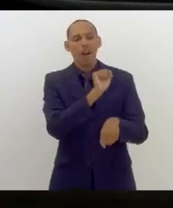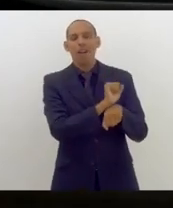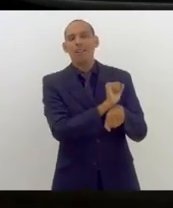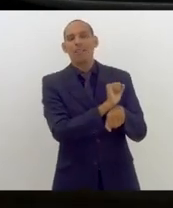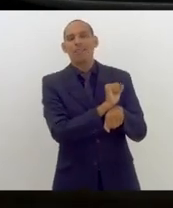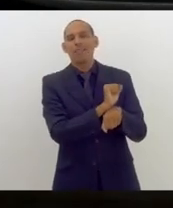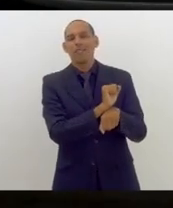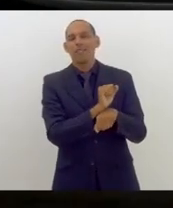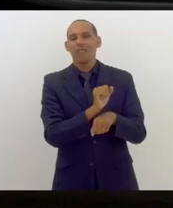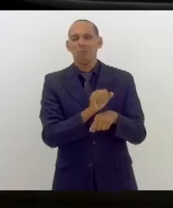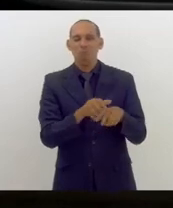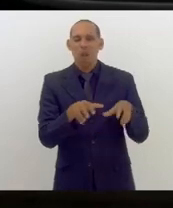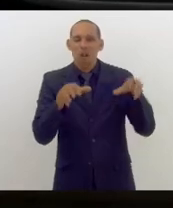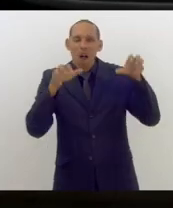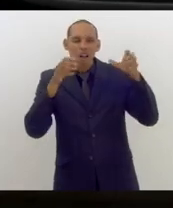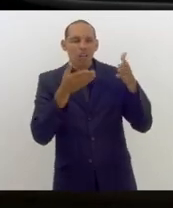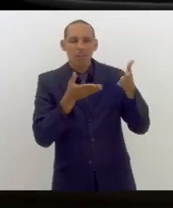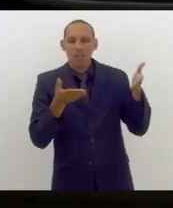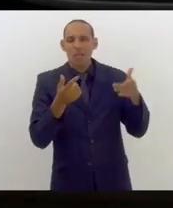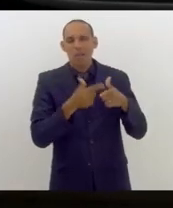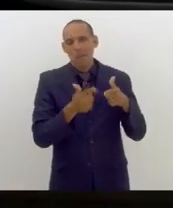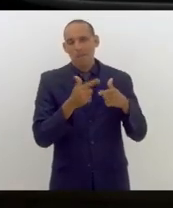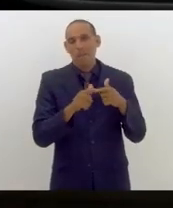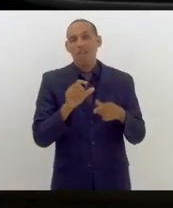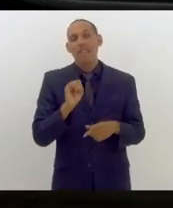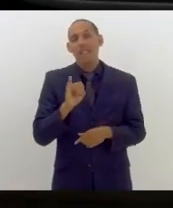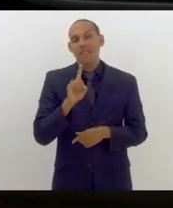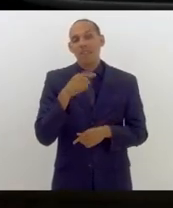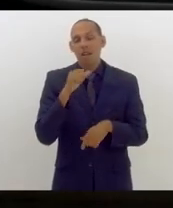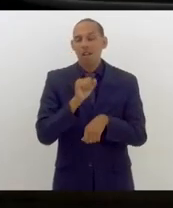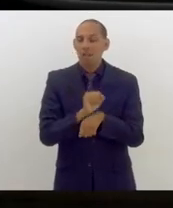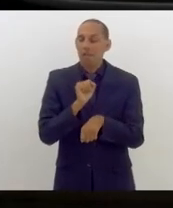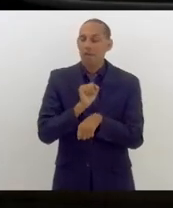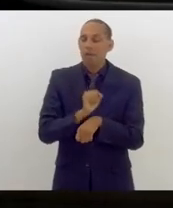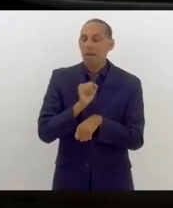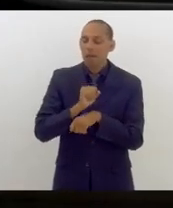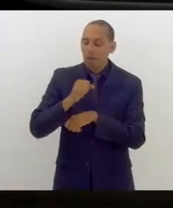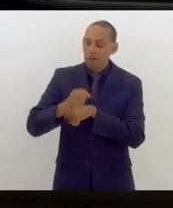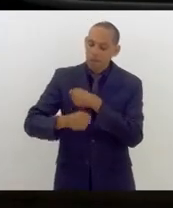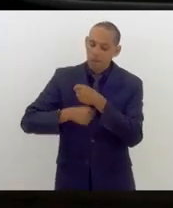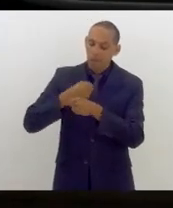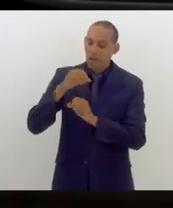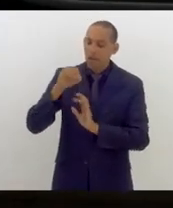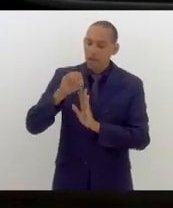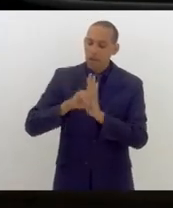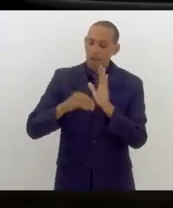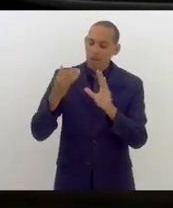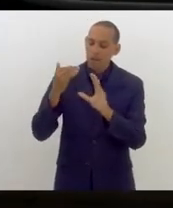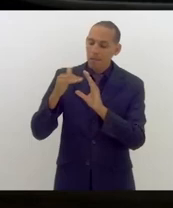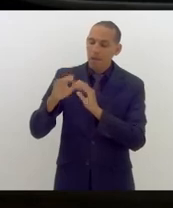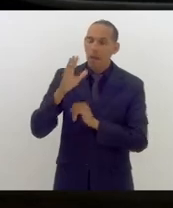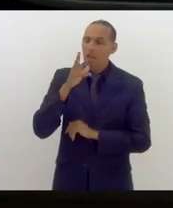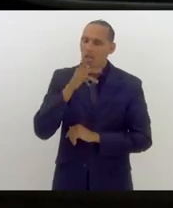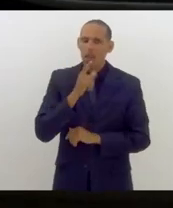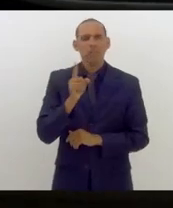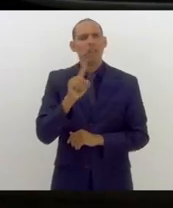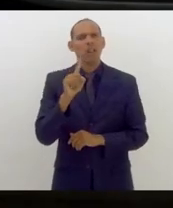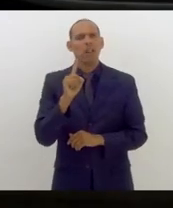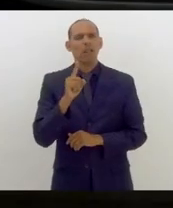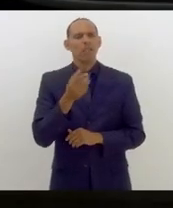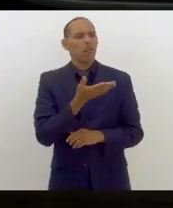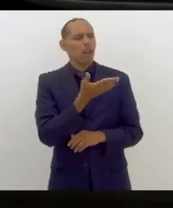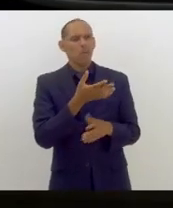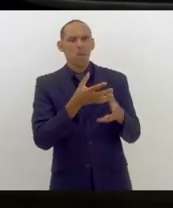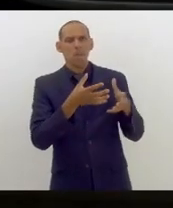porque de outra forma é a gente vai ficar aqui esperando um ano vir para oficiar para depois demorar a responder não Enquanto isso